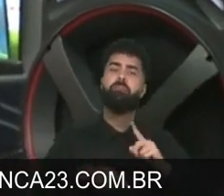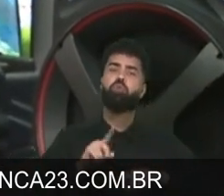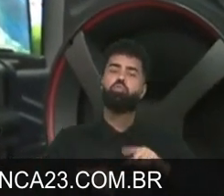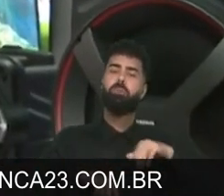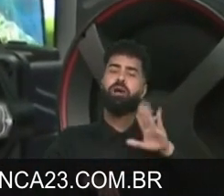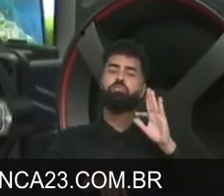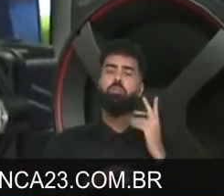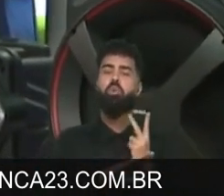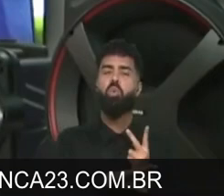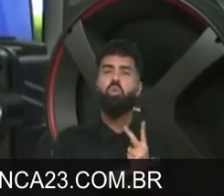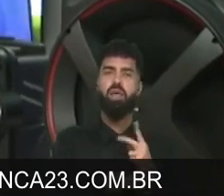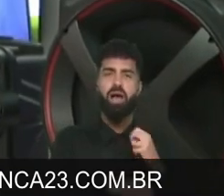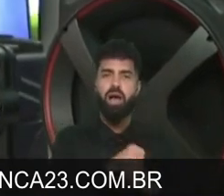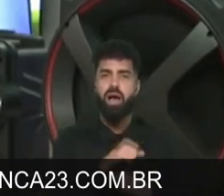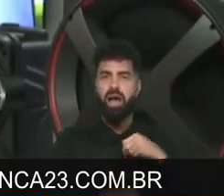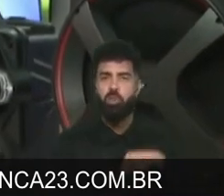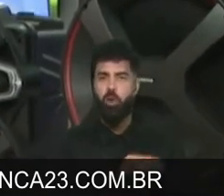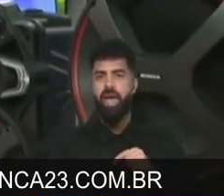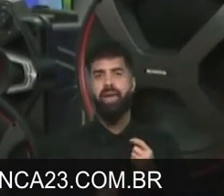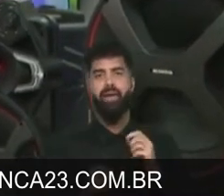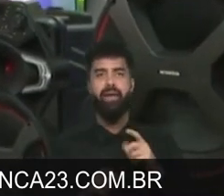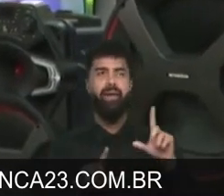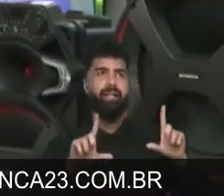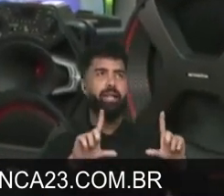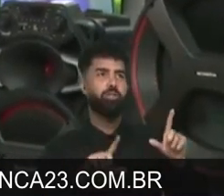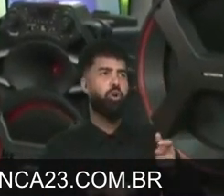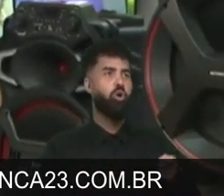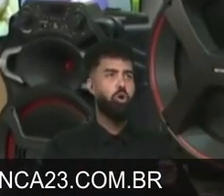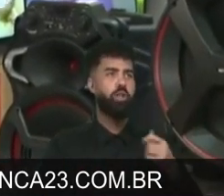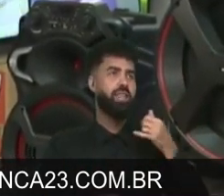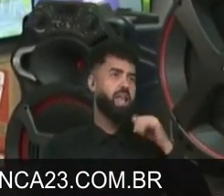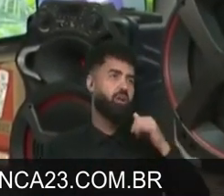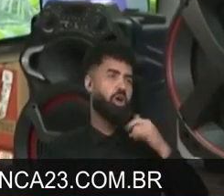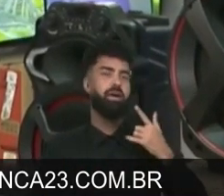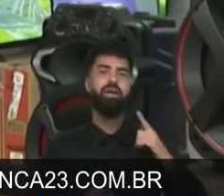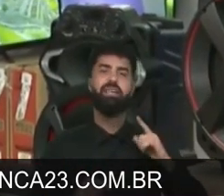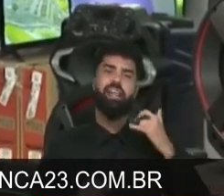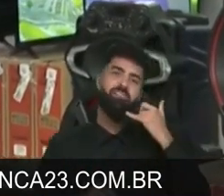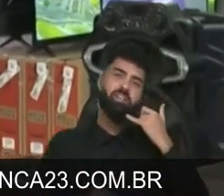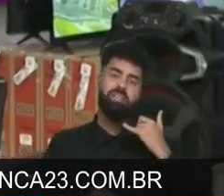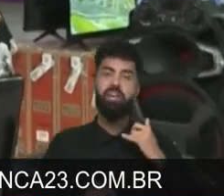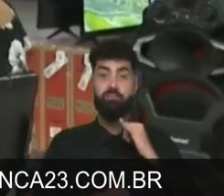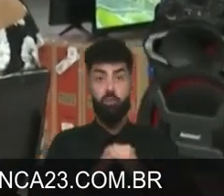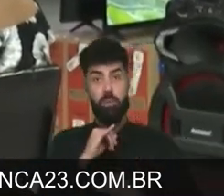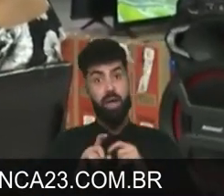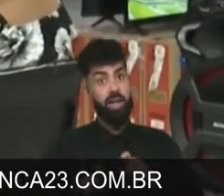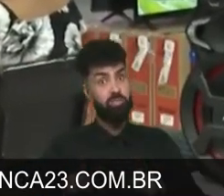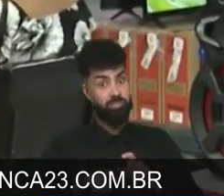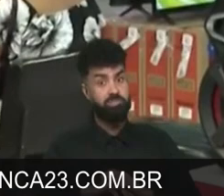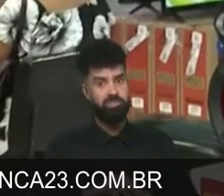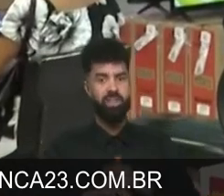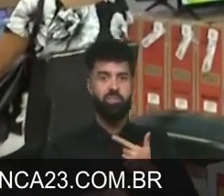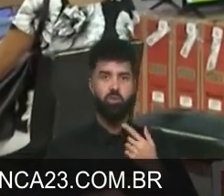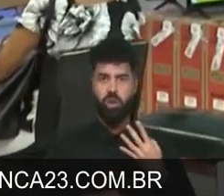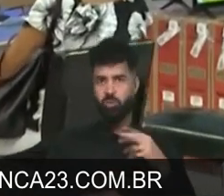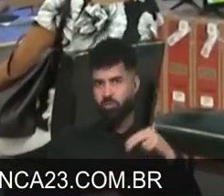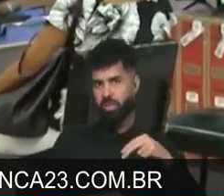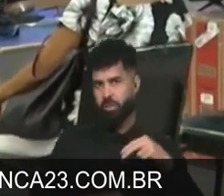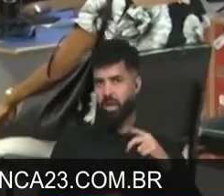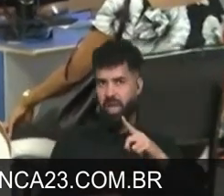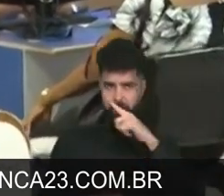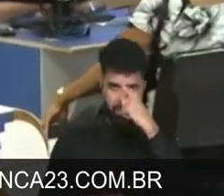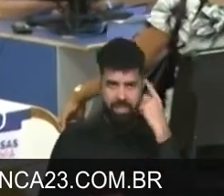nessa época do ano, como eletrônicos, telefonia e informática. No dia 24 de novembro, data da Black Friday, os agentes